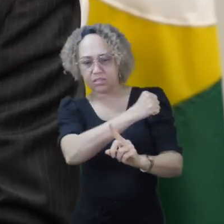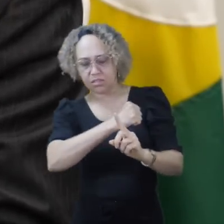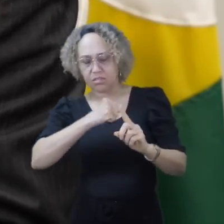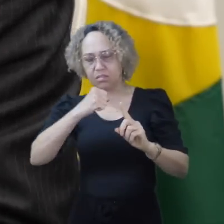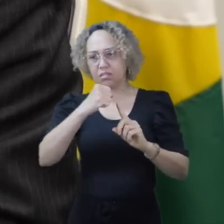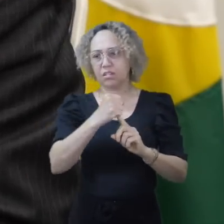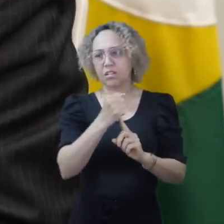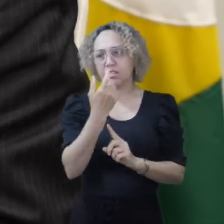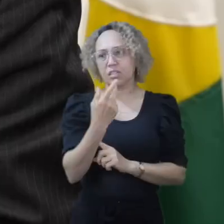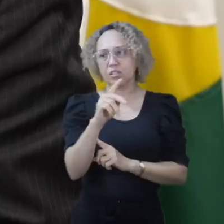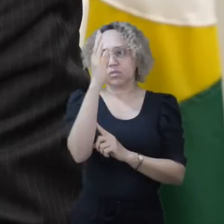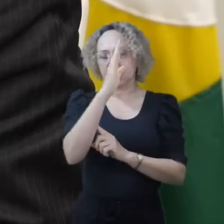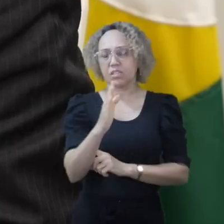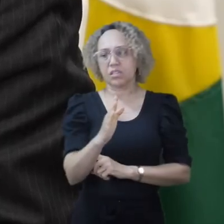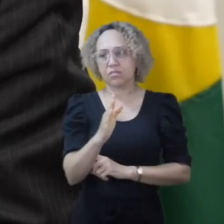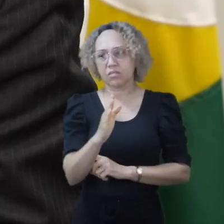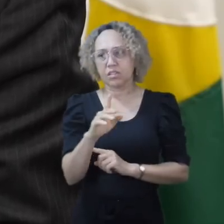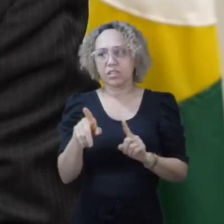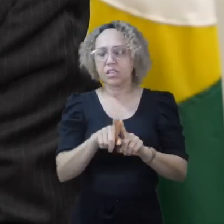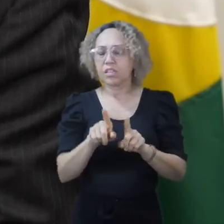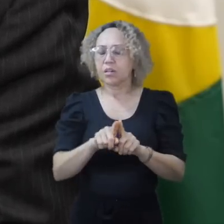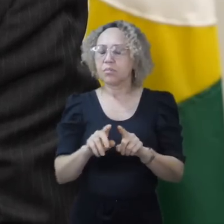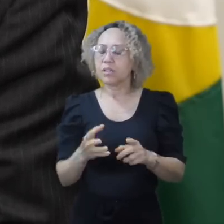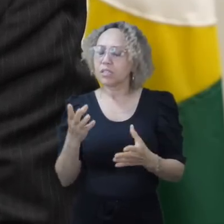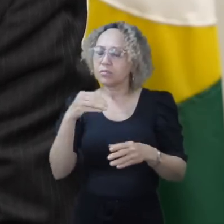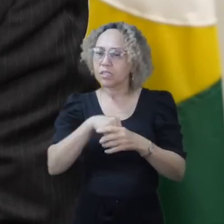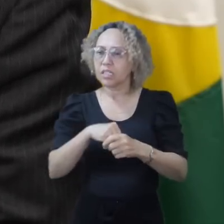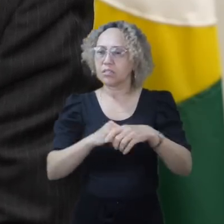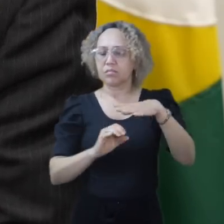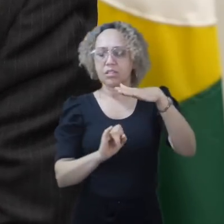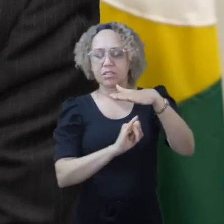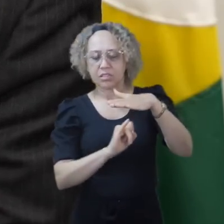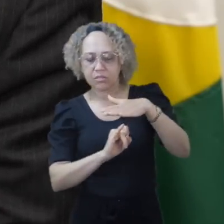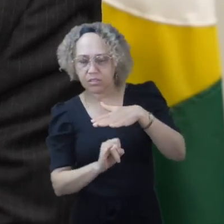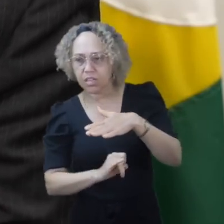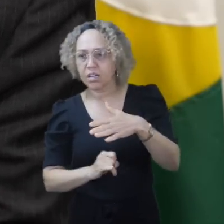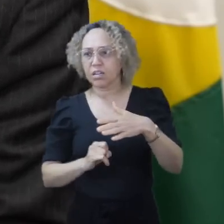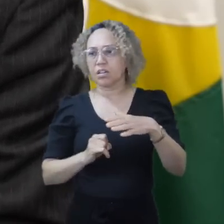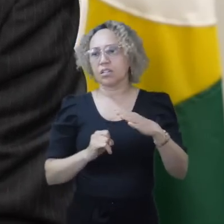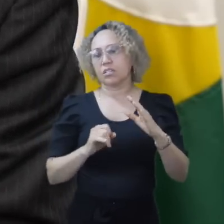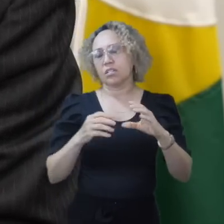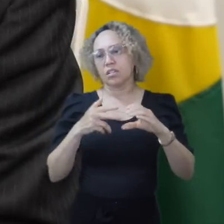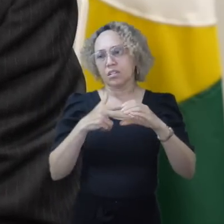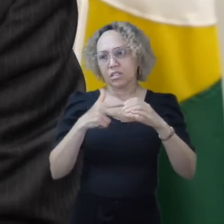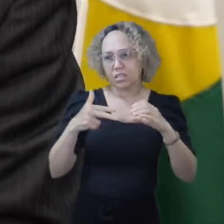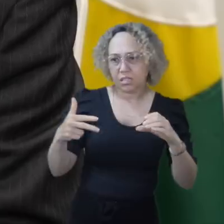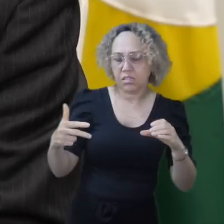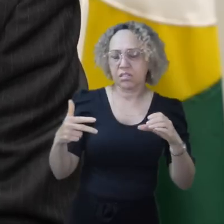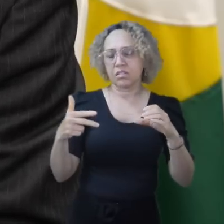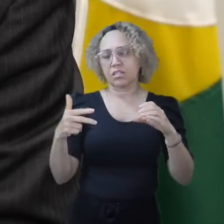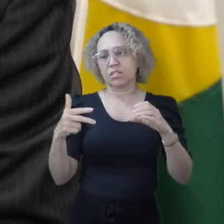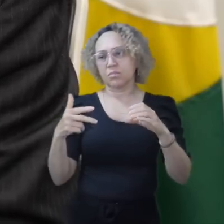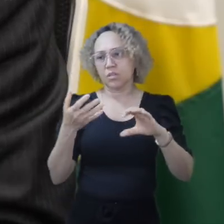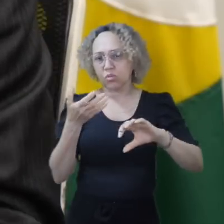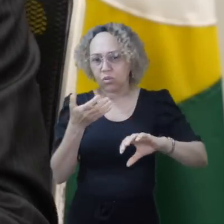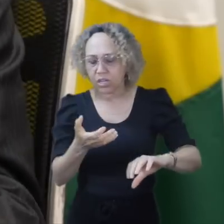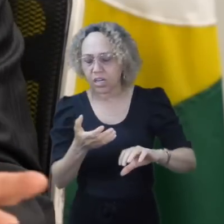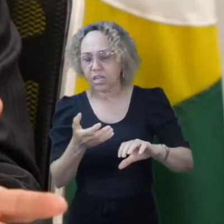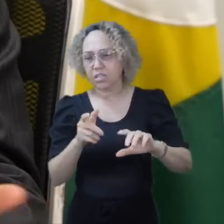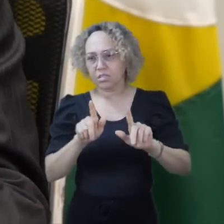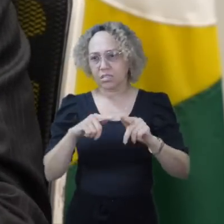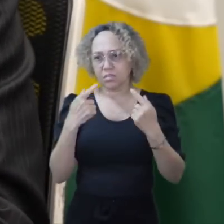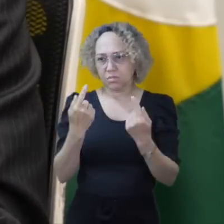e, evidentemente, presença na institucionalidade, nas câmaras municipais, nas assembleias, no Congresso Nacional, nos governos